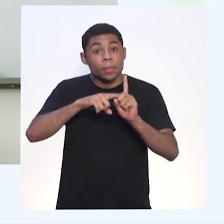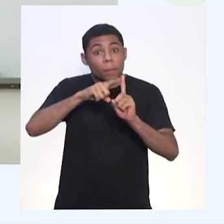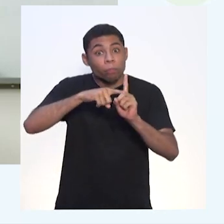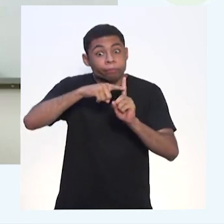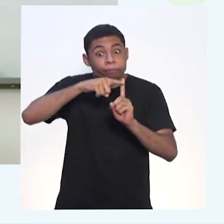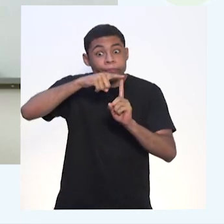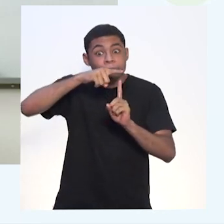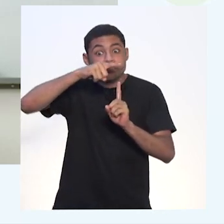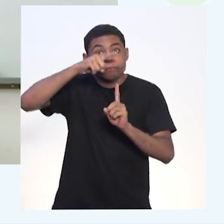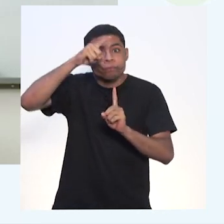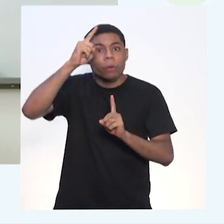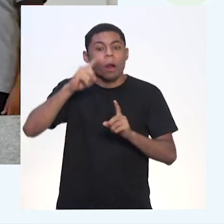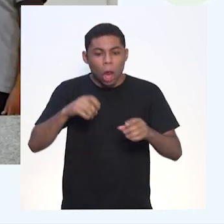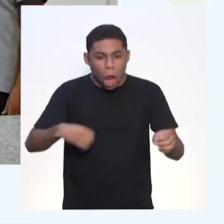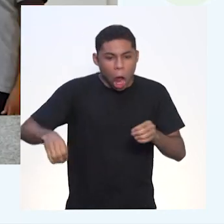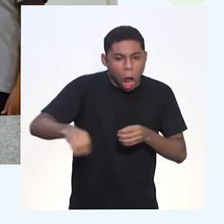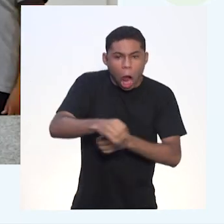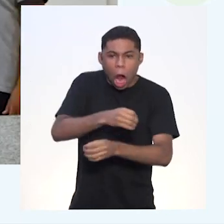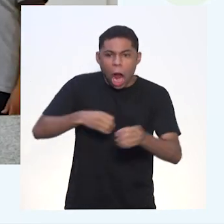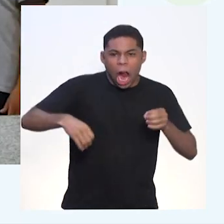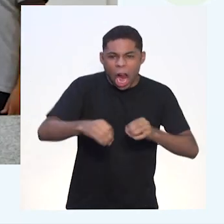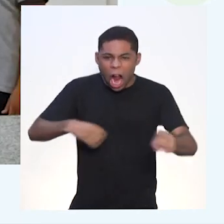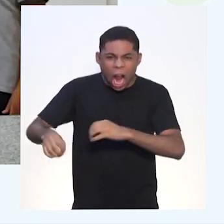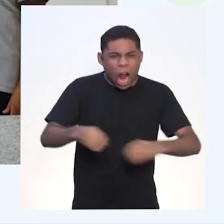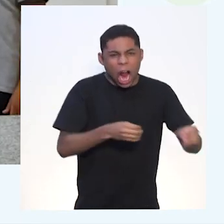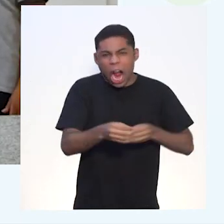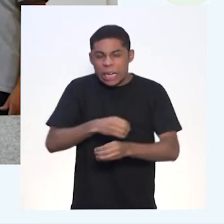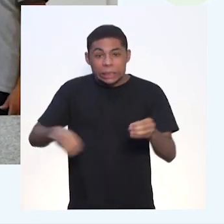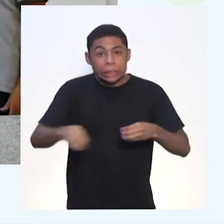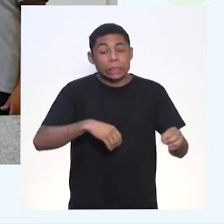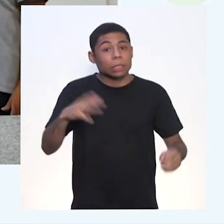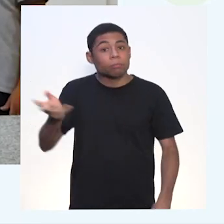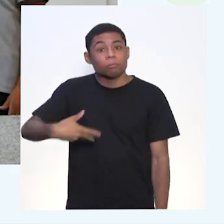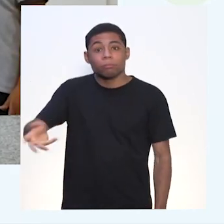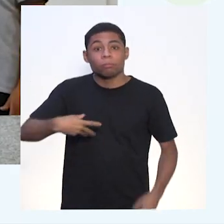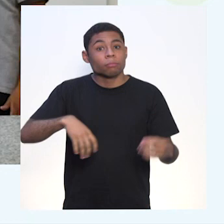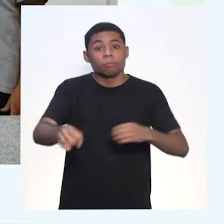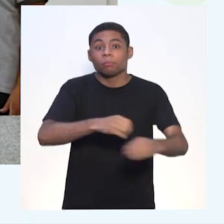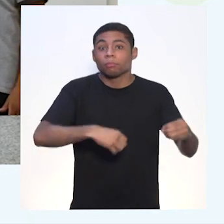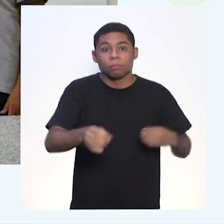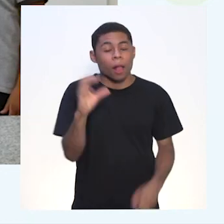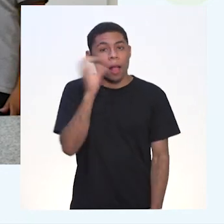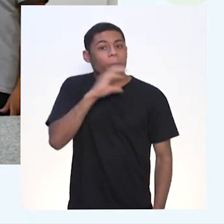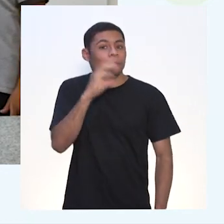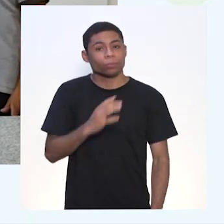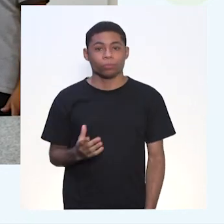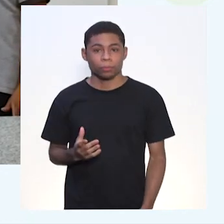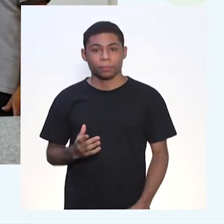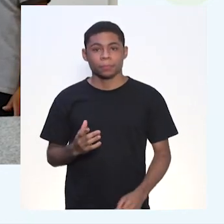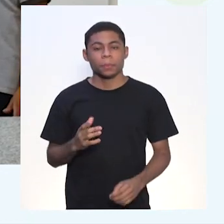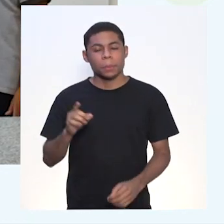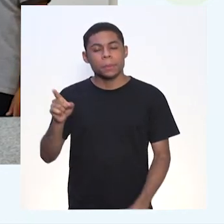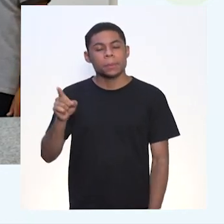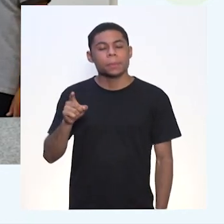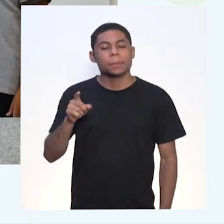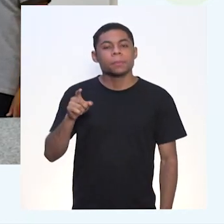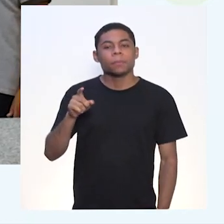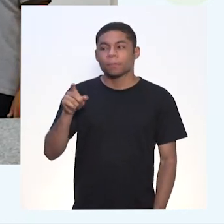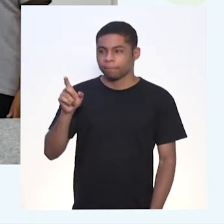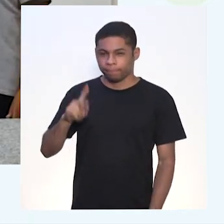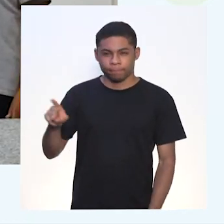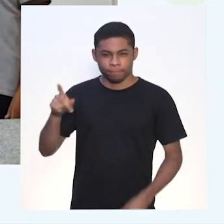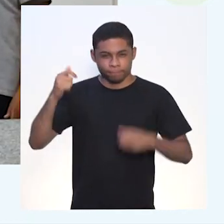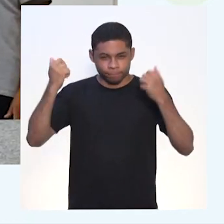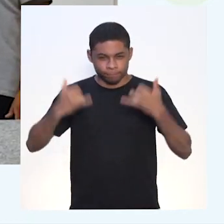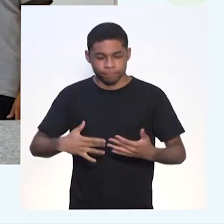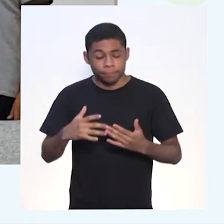ela causa uma agitação nas partículas, uma agitação nas moléculas. Então, elas ficam mais agitadas. A Pro não falou que para